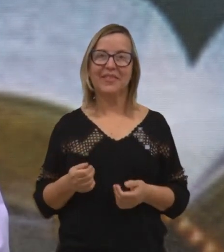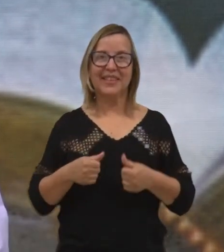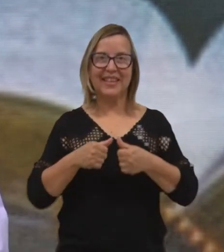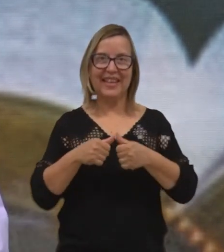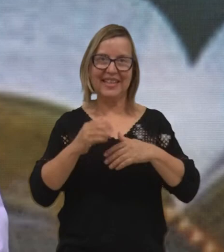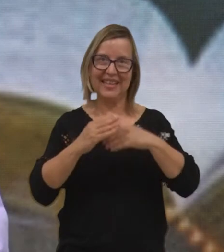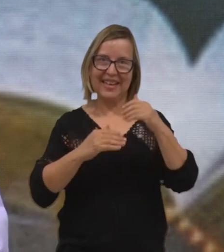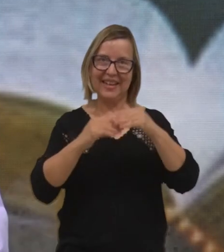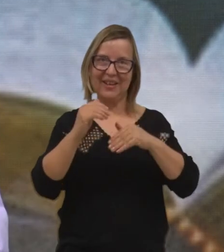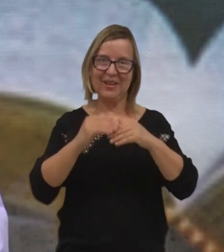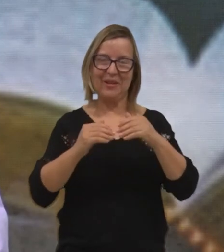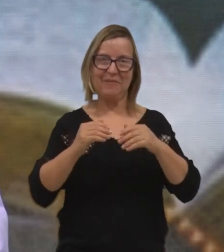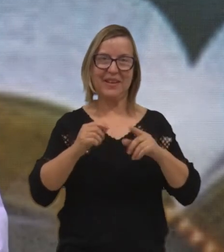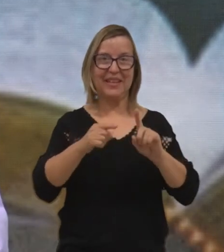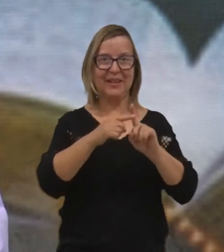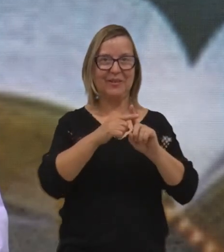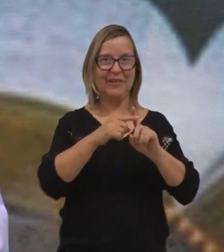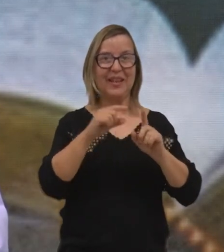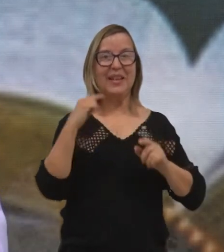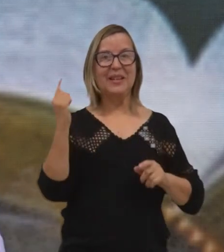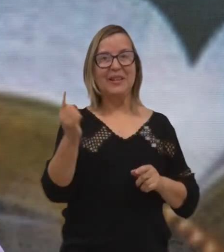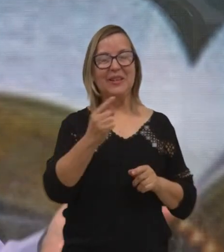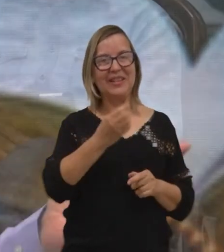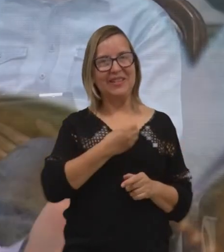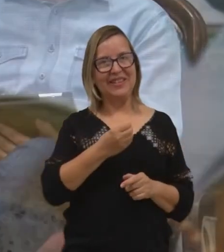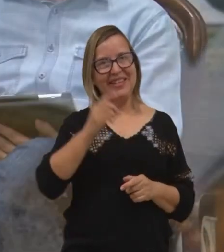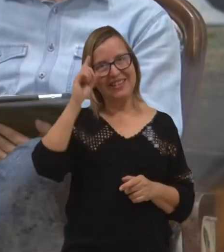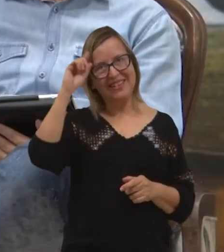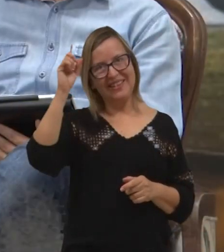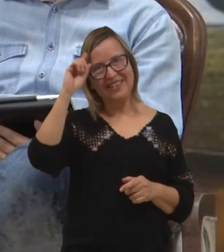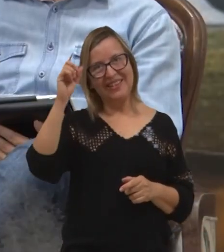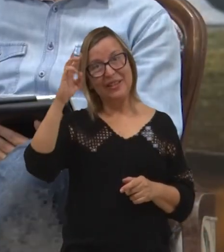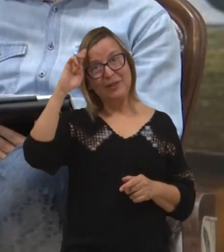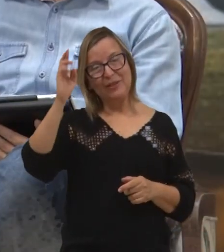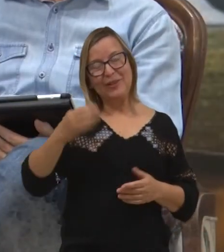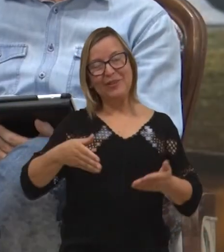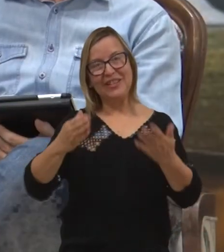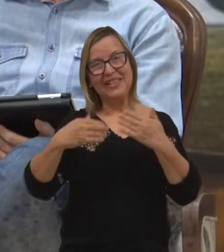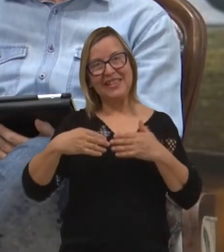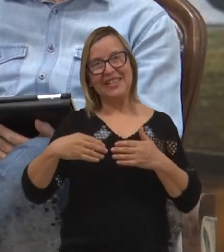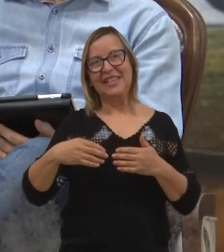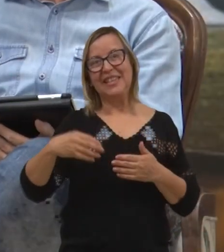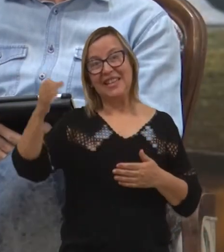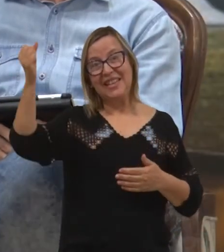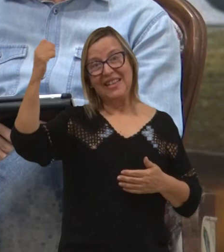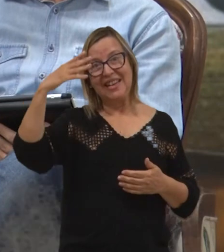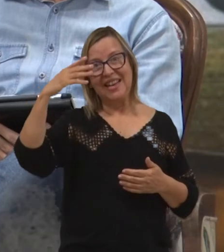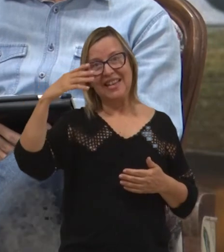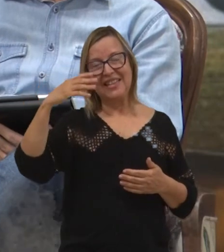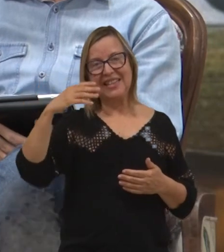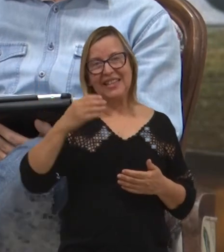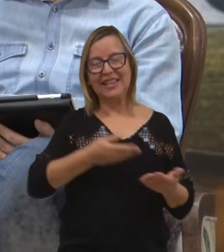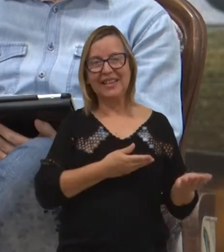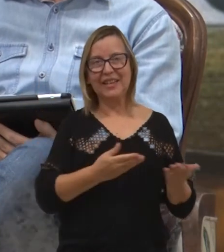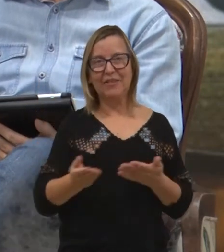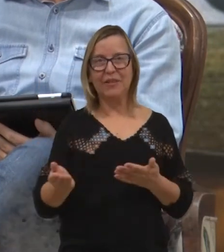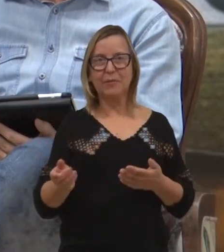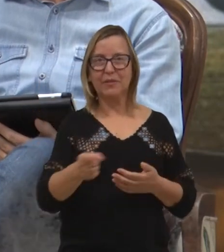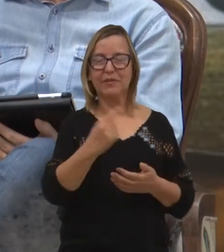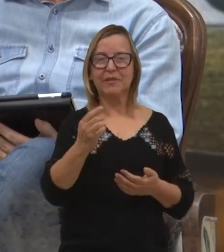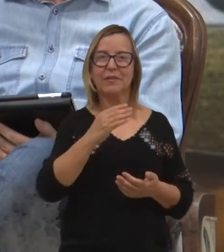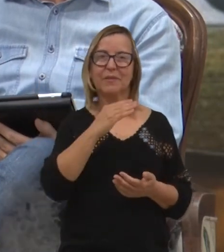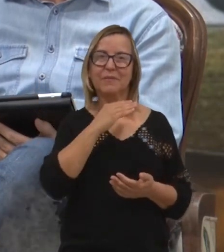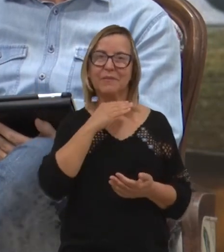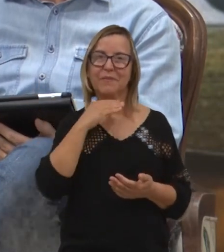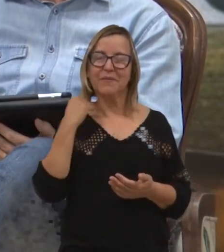Esta é a obra da cruz em nossas vidas, dia a dia. Que o Senhor nos dê, por graça, que levemos o nosso morrer